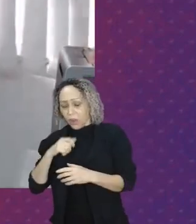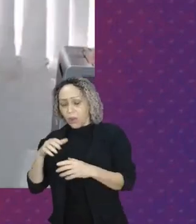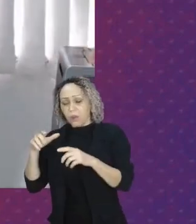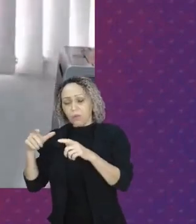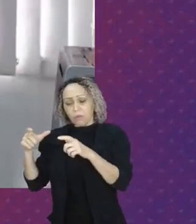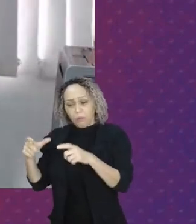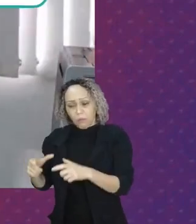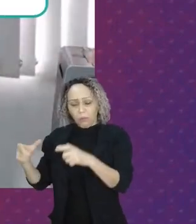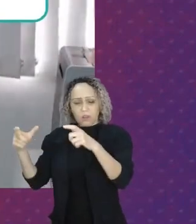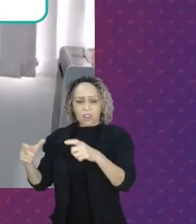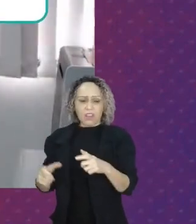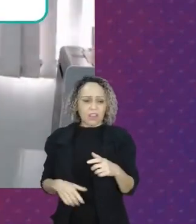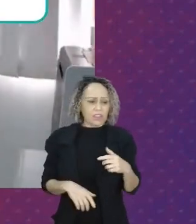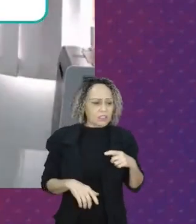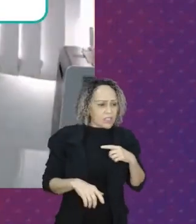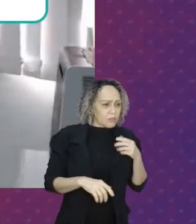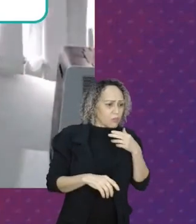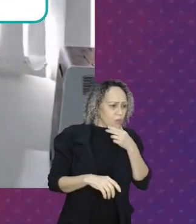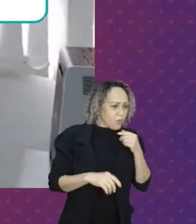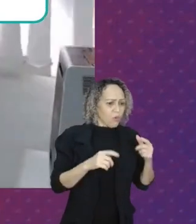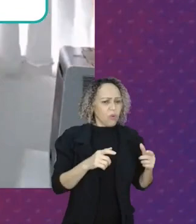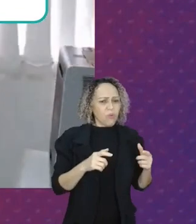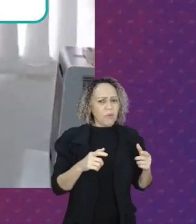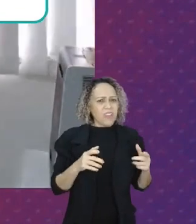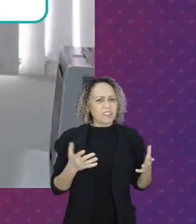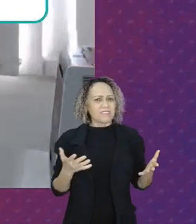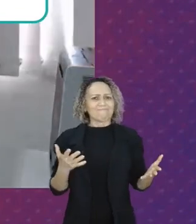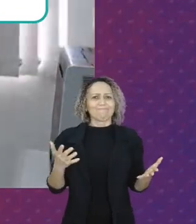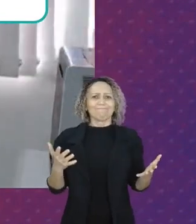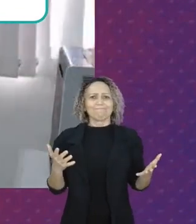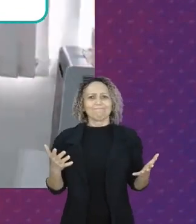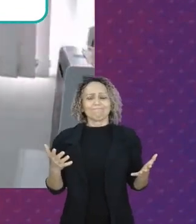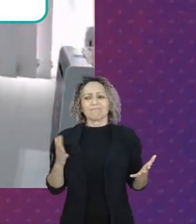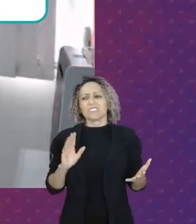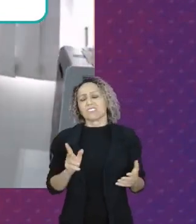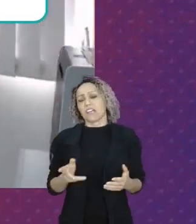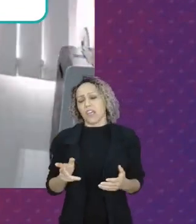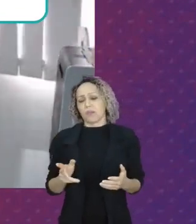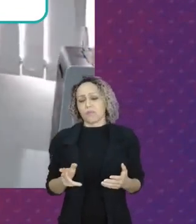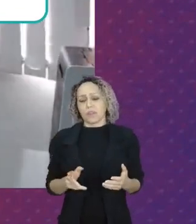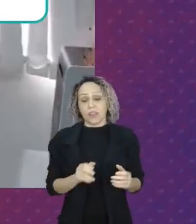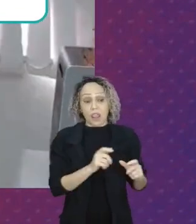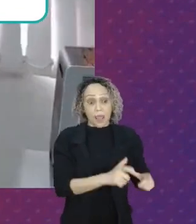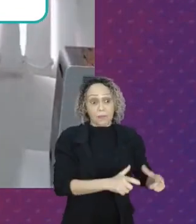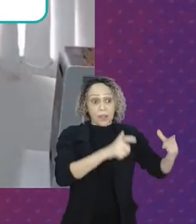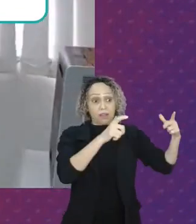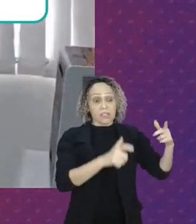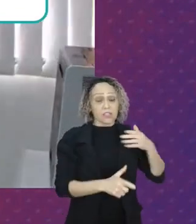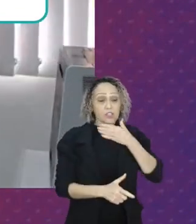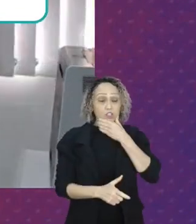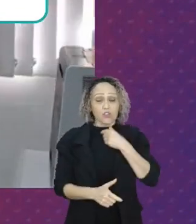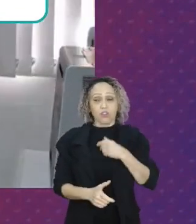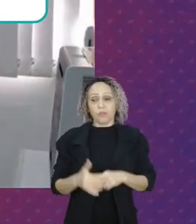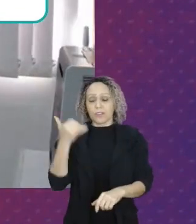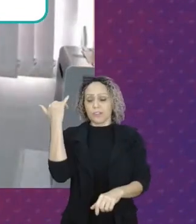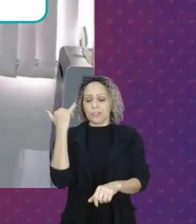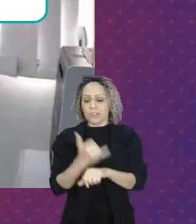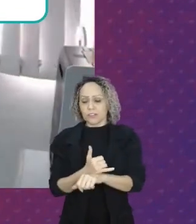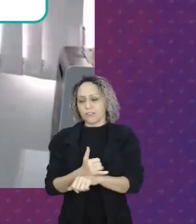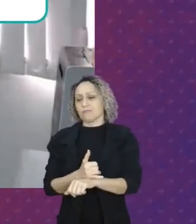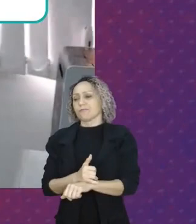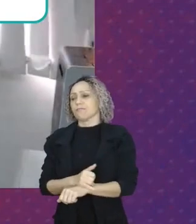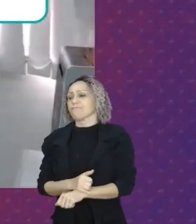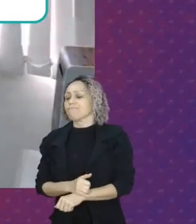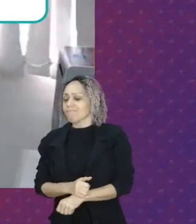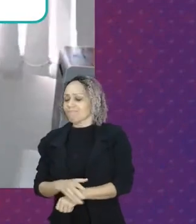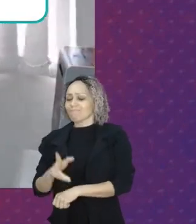uma educação que é feminizada, ou seja, é uma educação majoritariamente composta por mulheres,